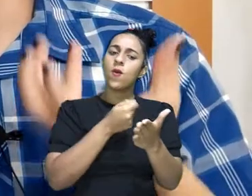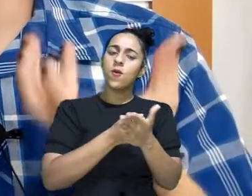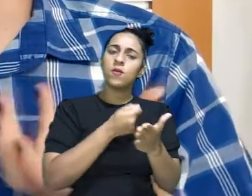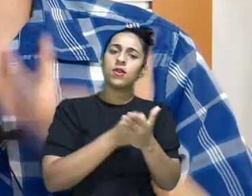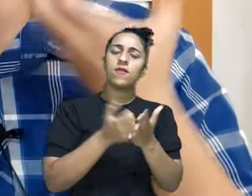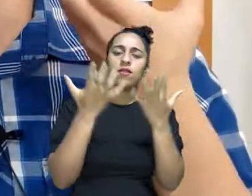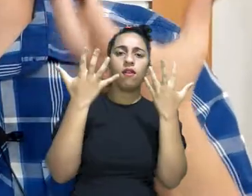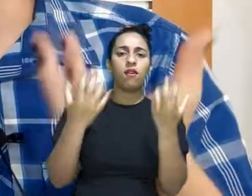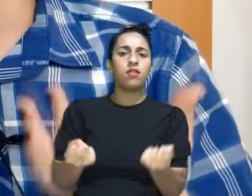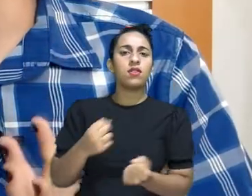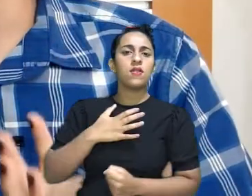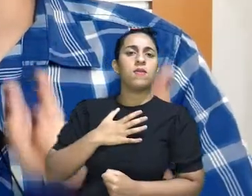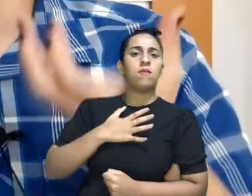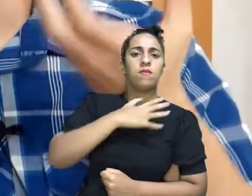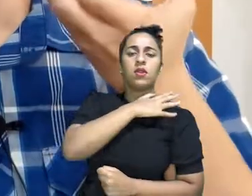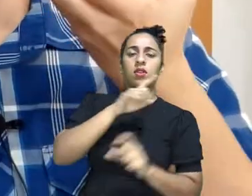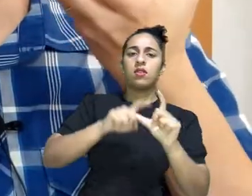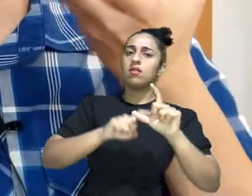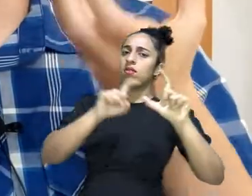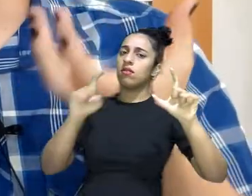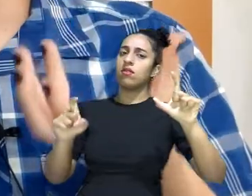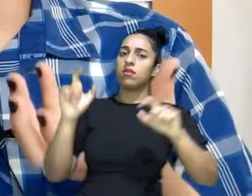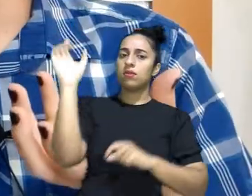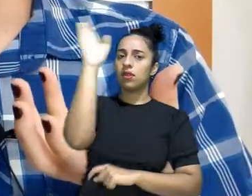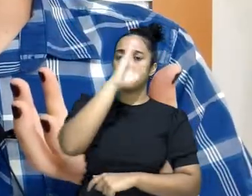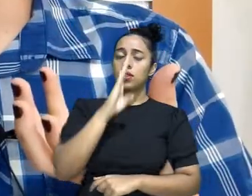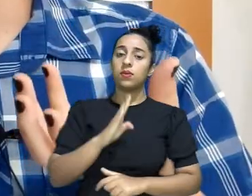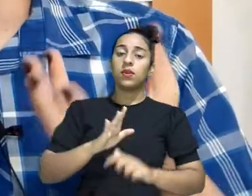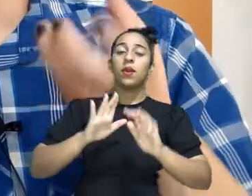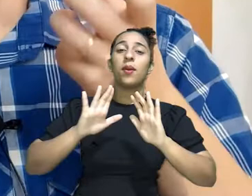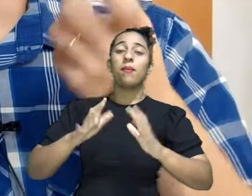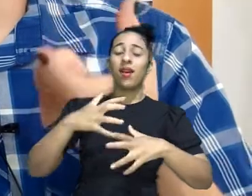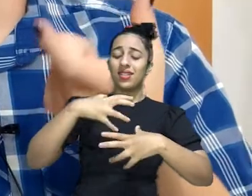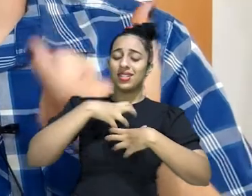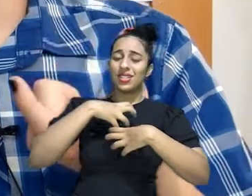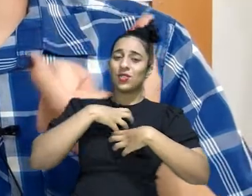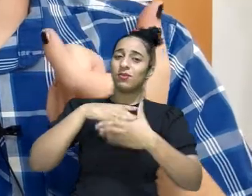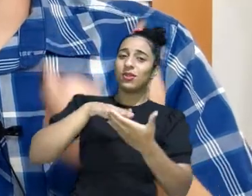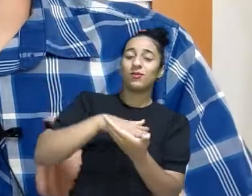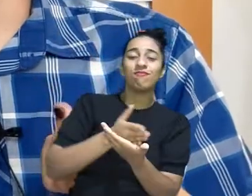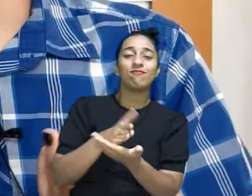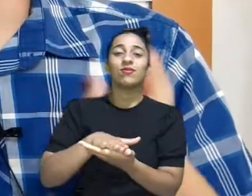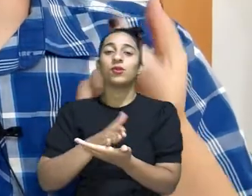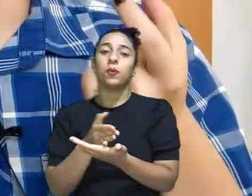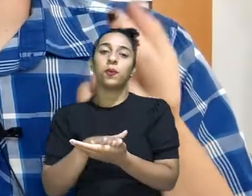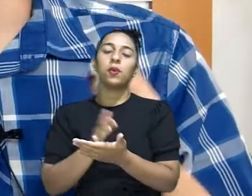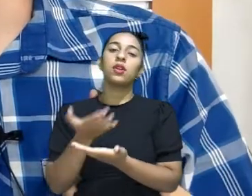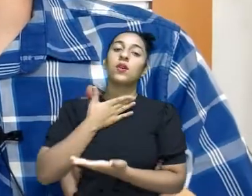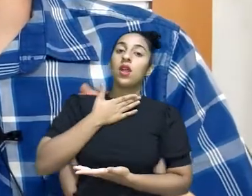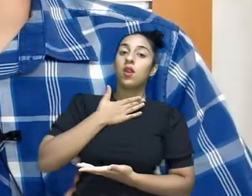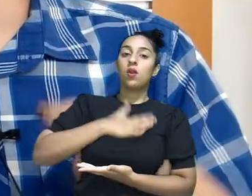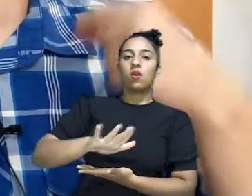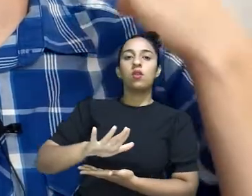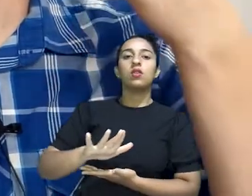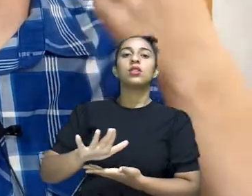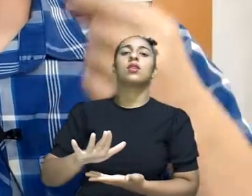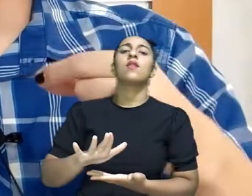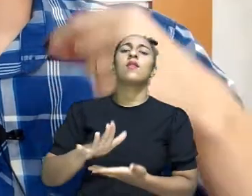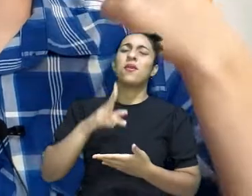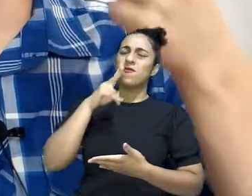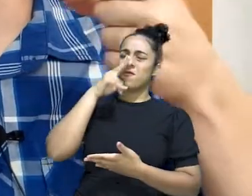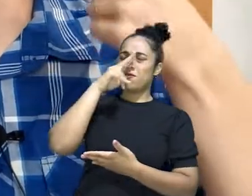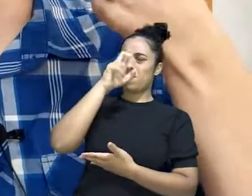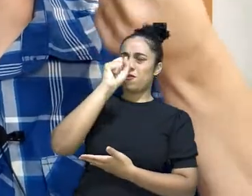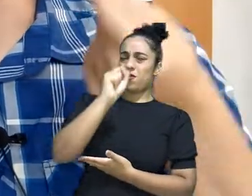foi obrigada a aceitar militarmente a independência do Brasil mas o sentimento de insatisfação que existia ali